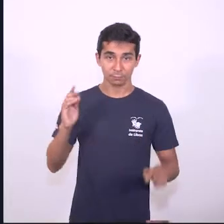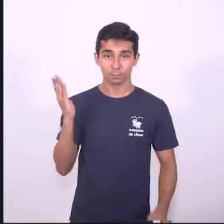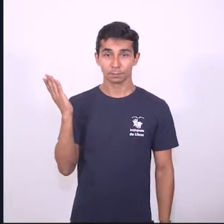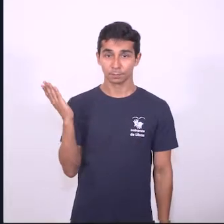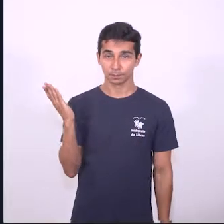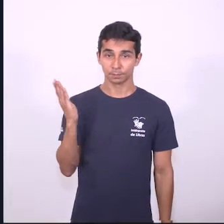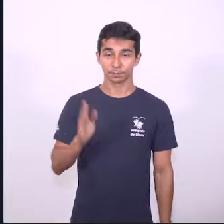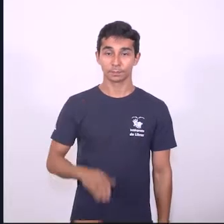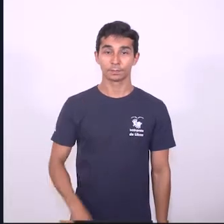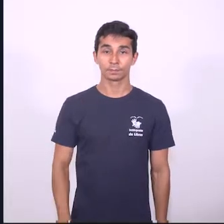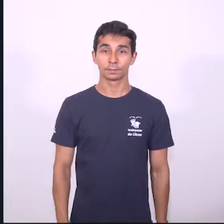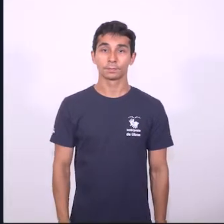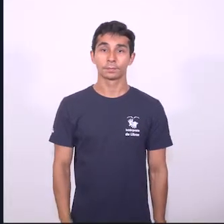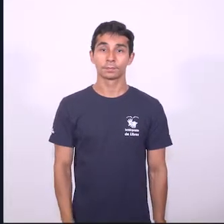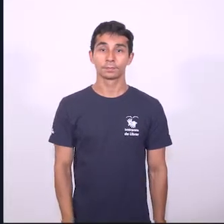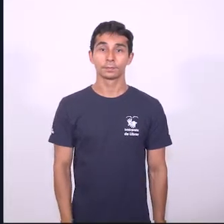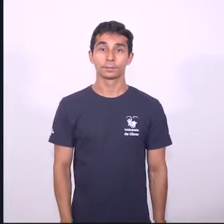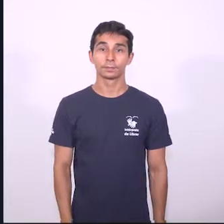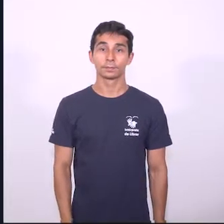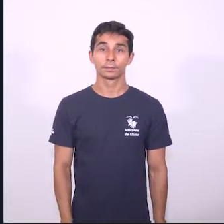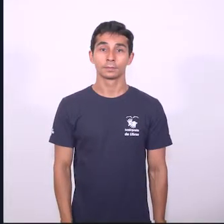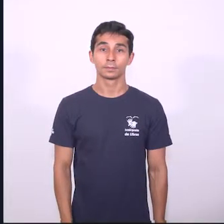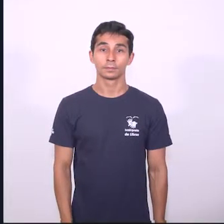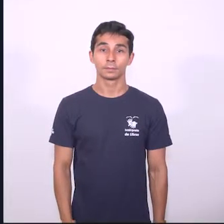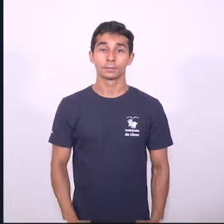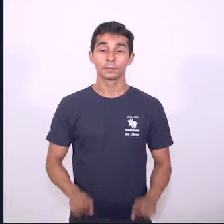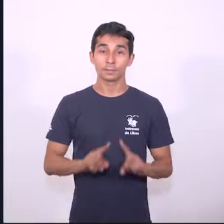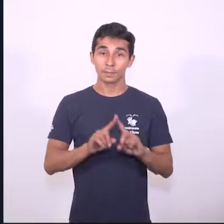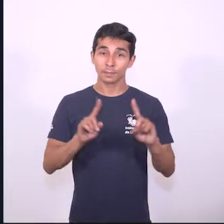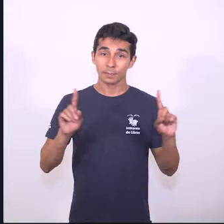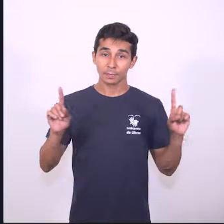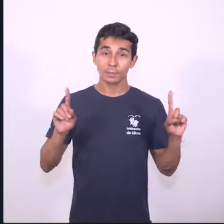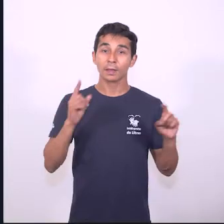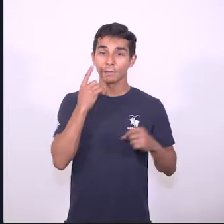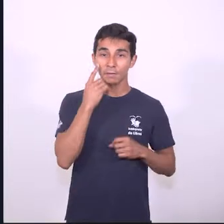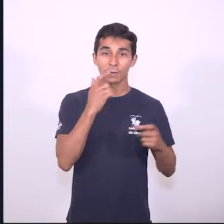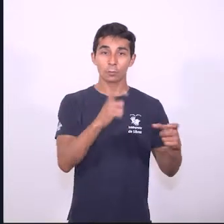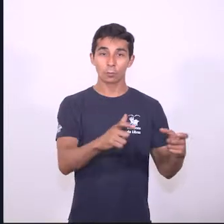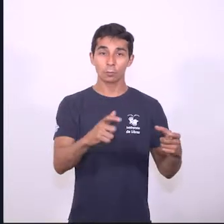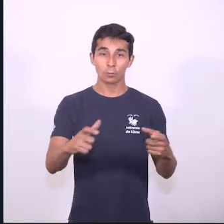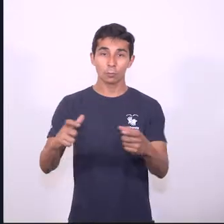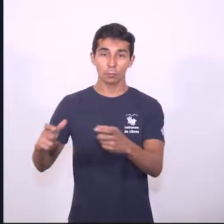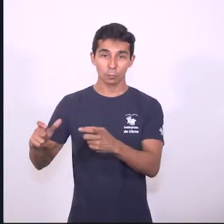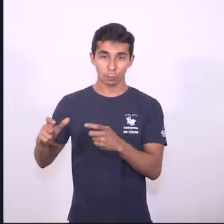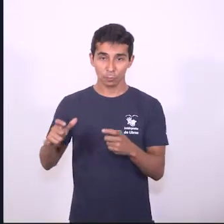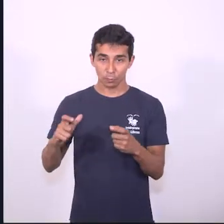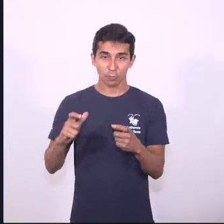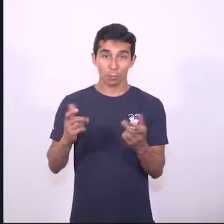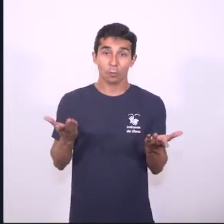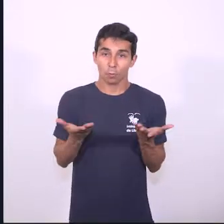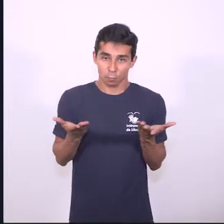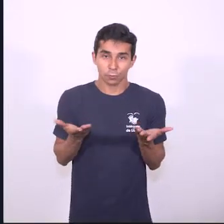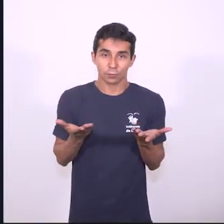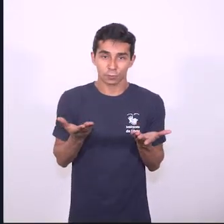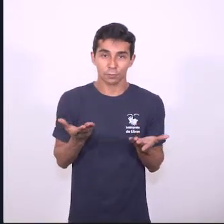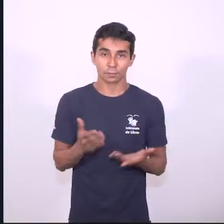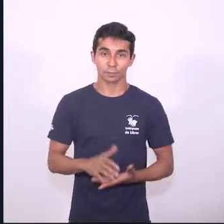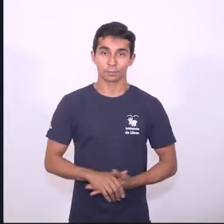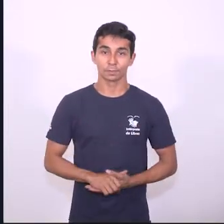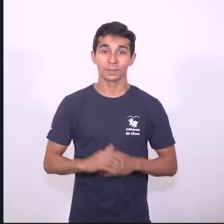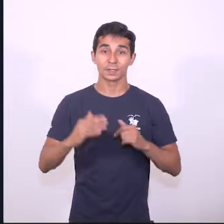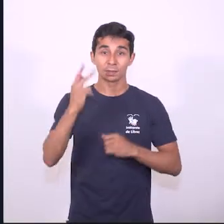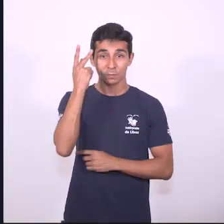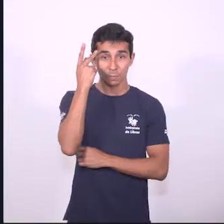Mas, espacialmente, geograficamente, é possível, então, se perceber que hoje, em todo o município